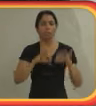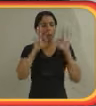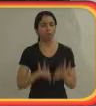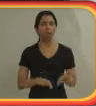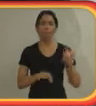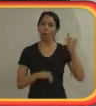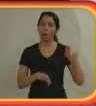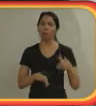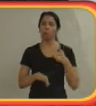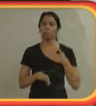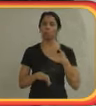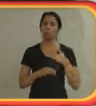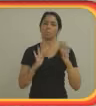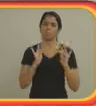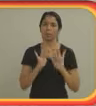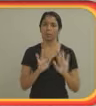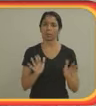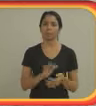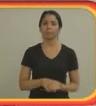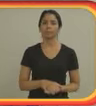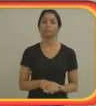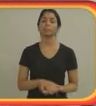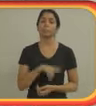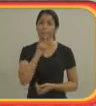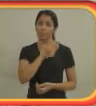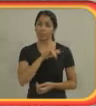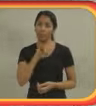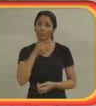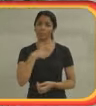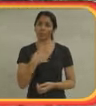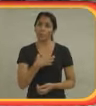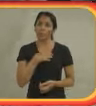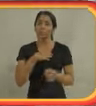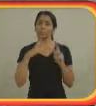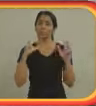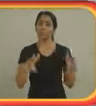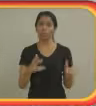sente a necessidade de afirmar que ela é minha namorada. Isso é uma coisa